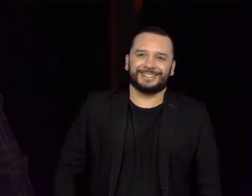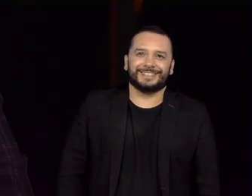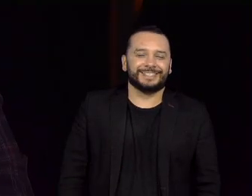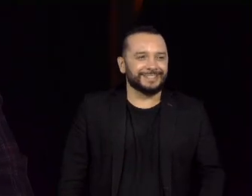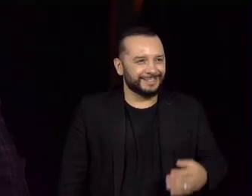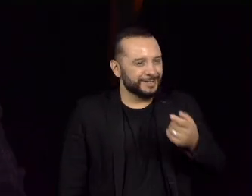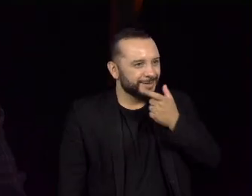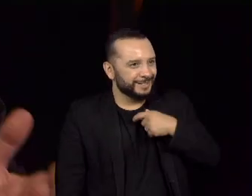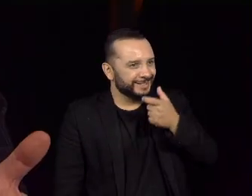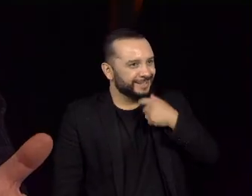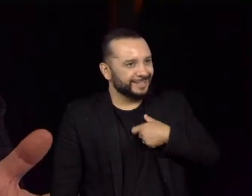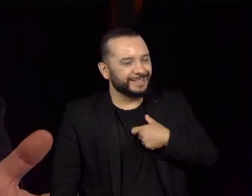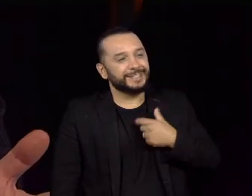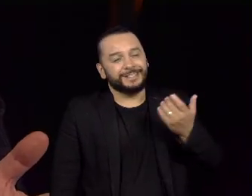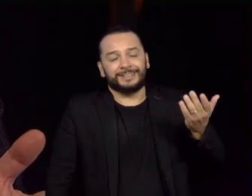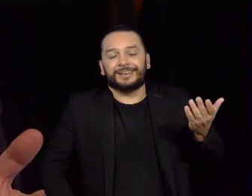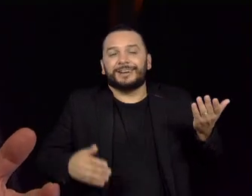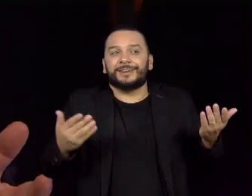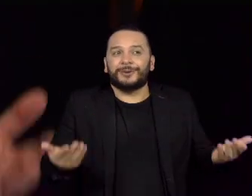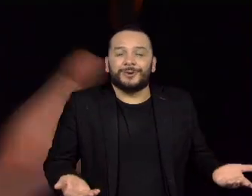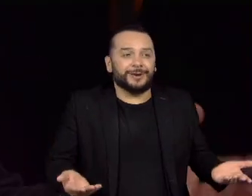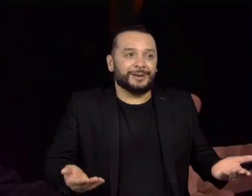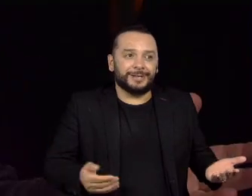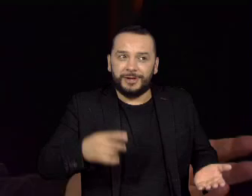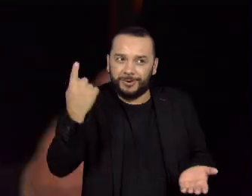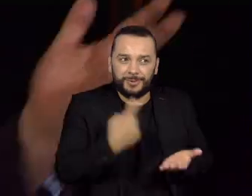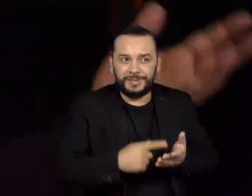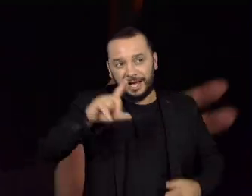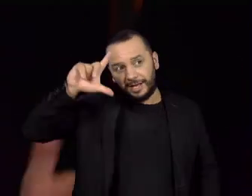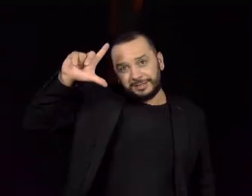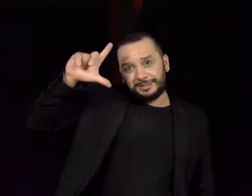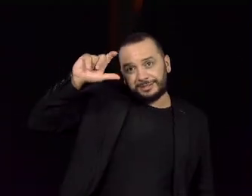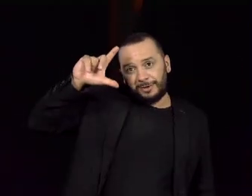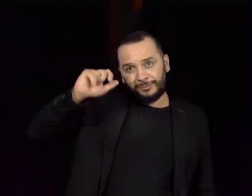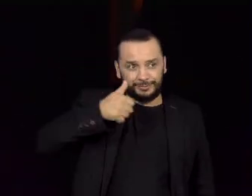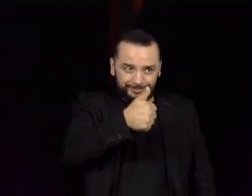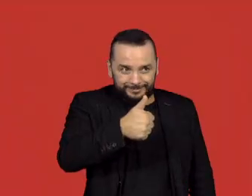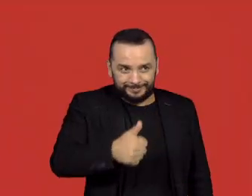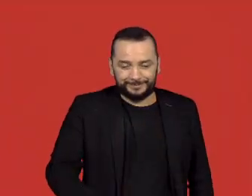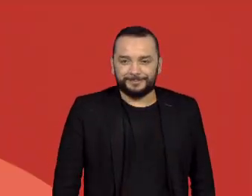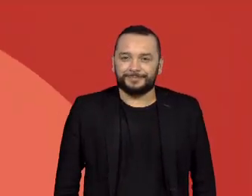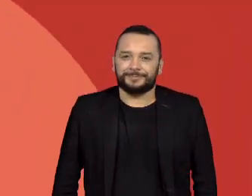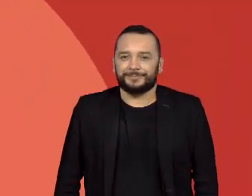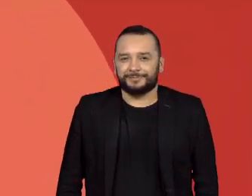Mandetta, só nos resta agora a selfie. Essa é inevitável.